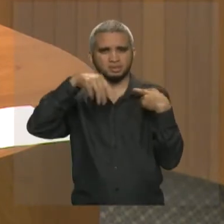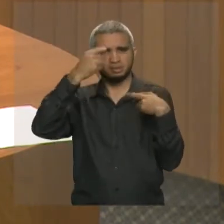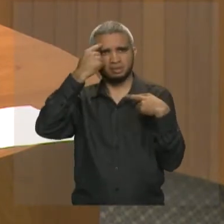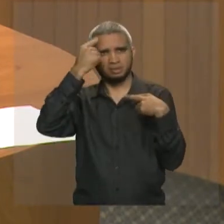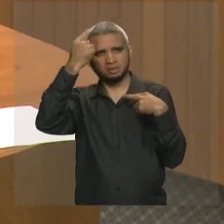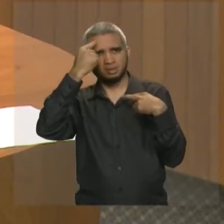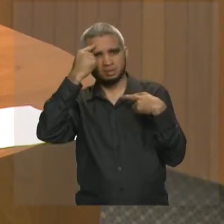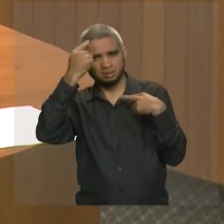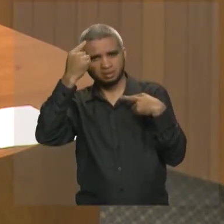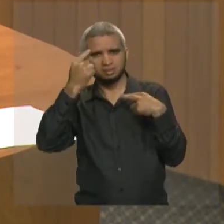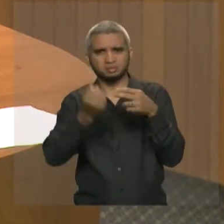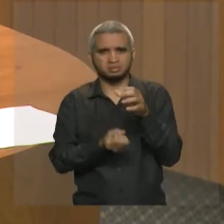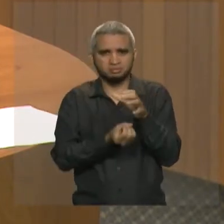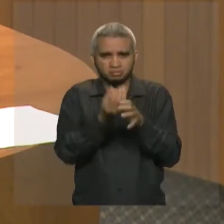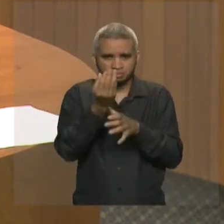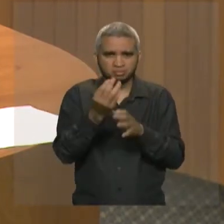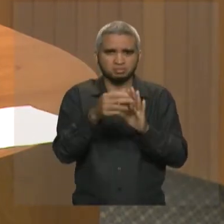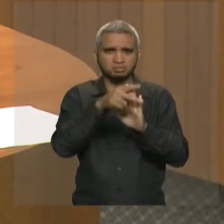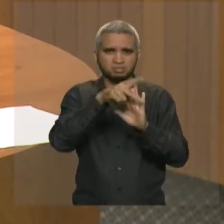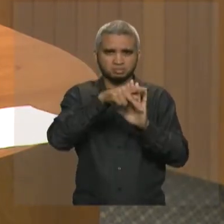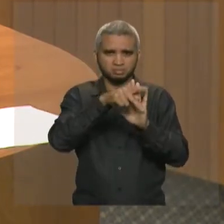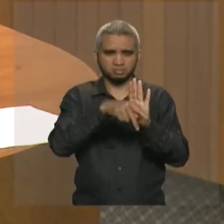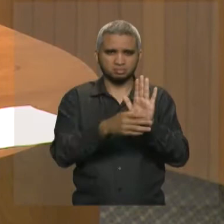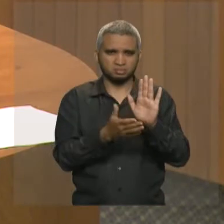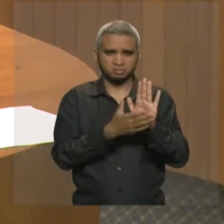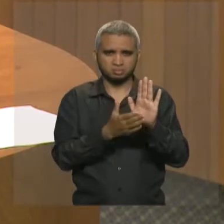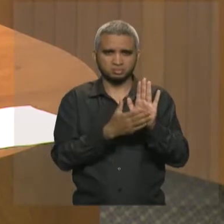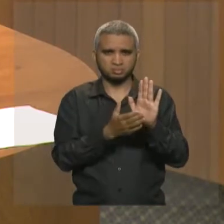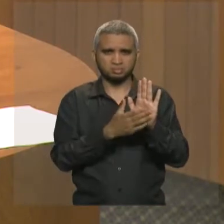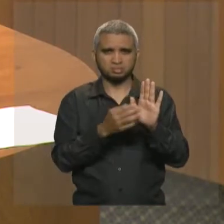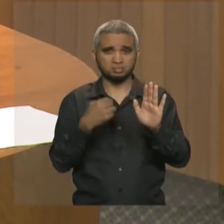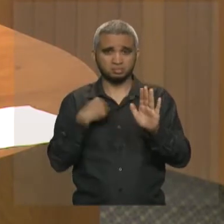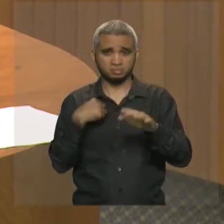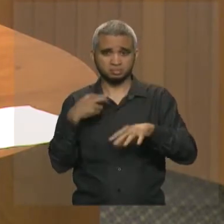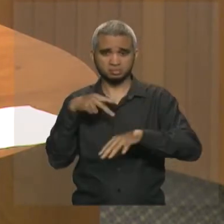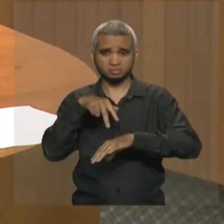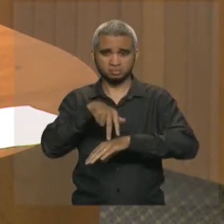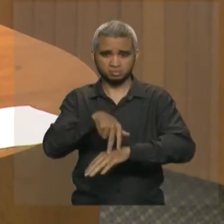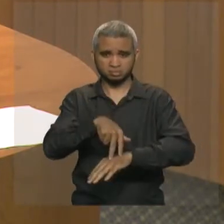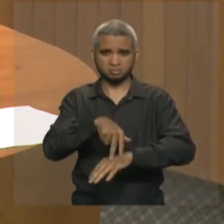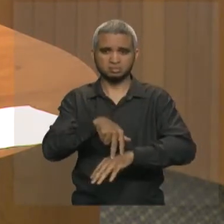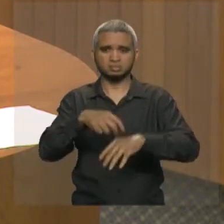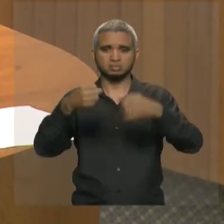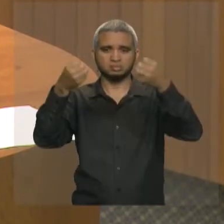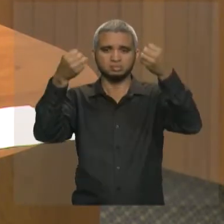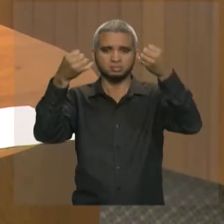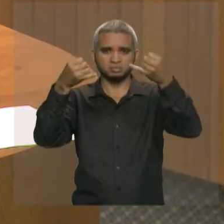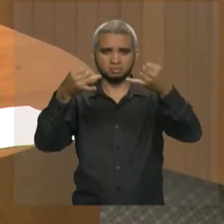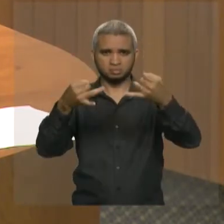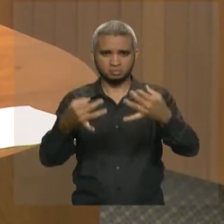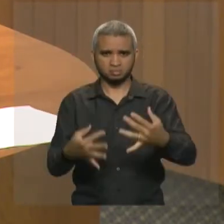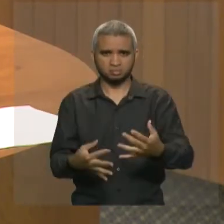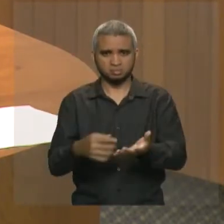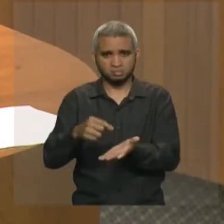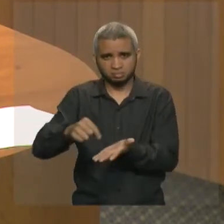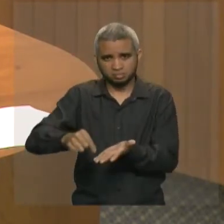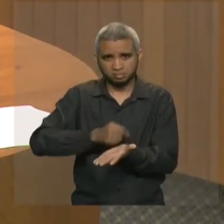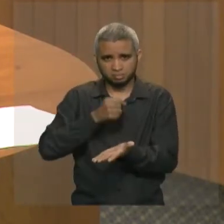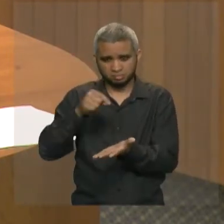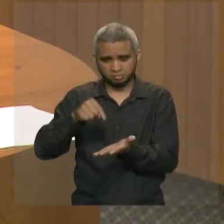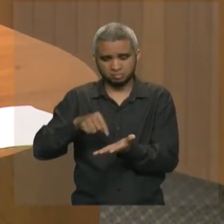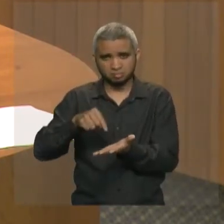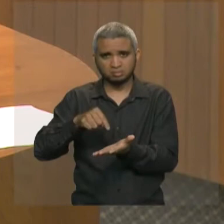venho a este púlpito dizer ao Maranhão que a rubrica posta na matéria é do